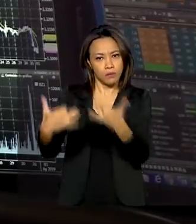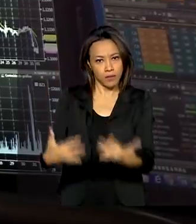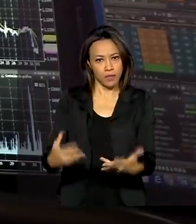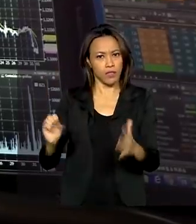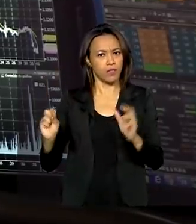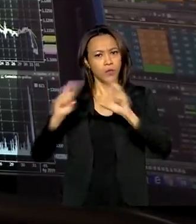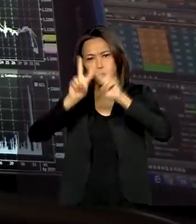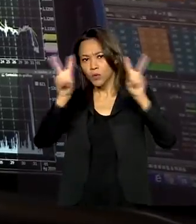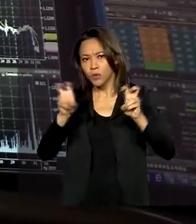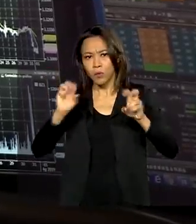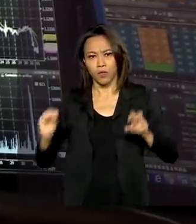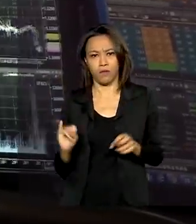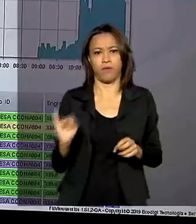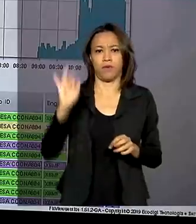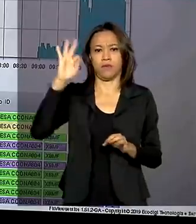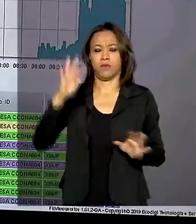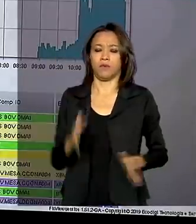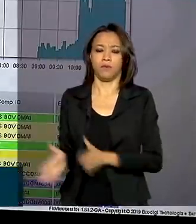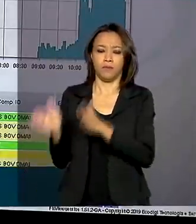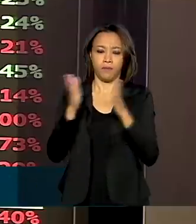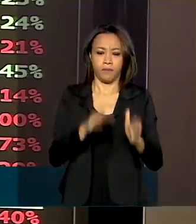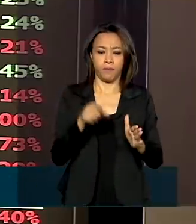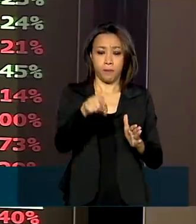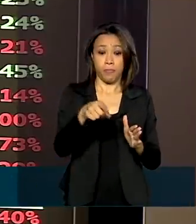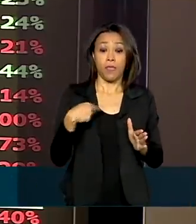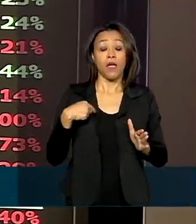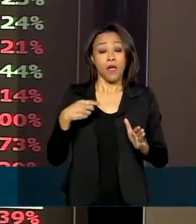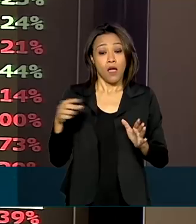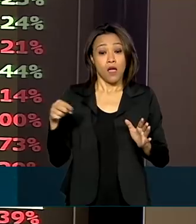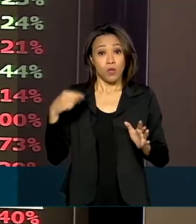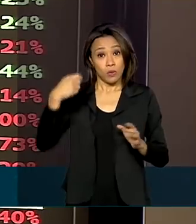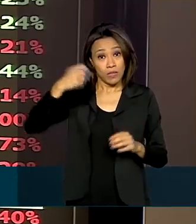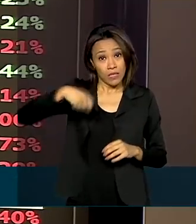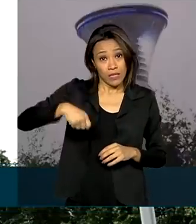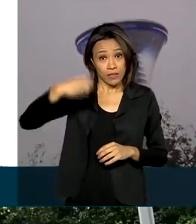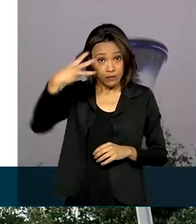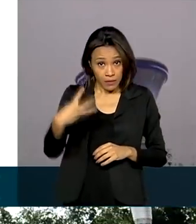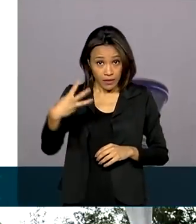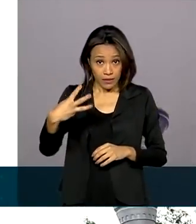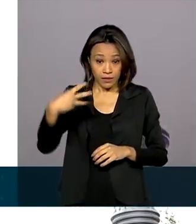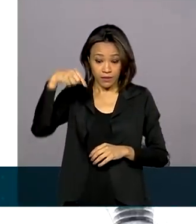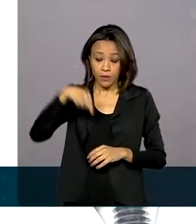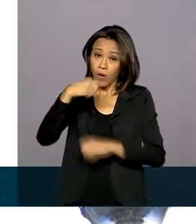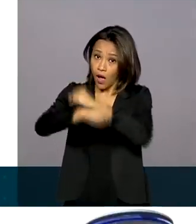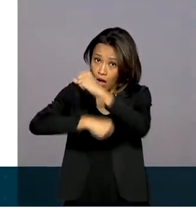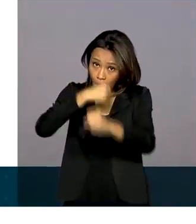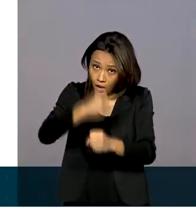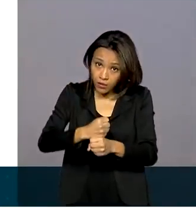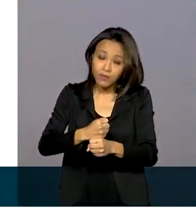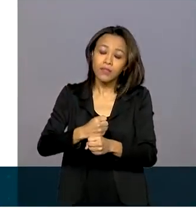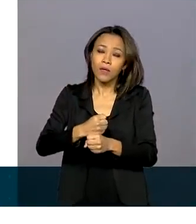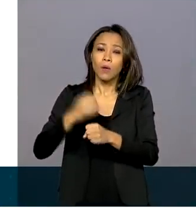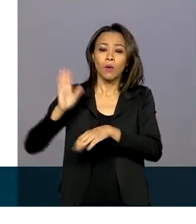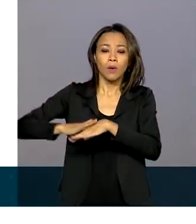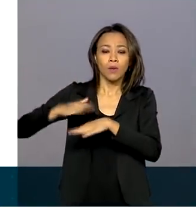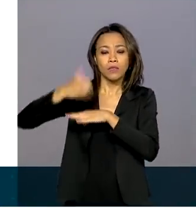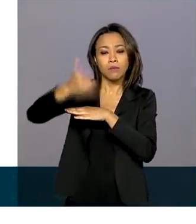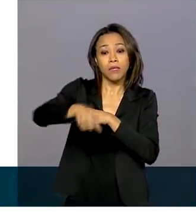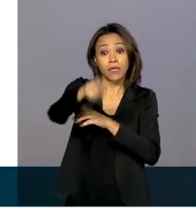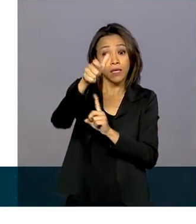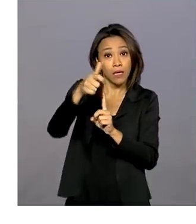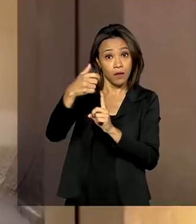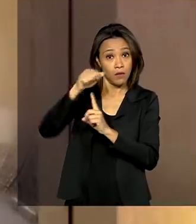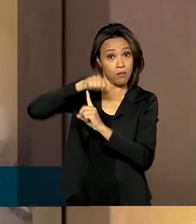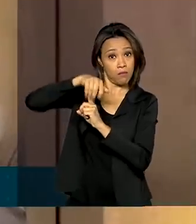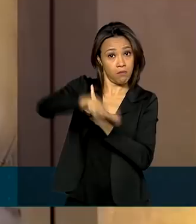As perspectivas são mais favoráveis para o terceiro trimestre do ano. E isso porque, segundo o Banco Central, a